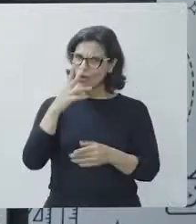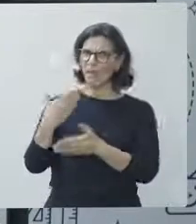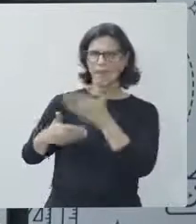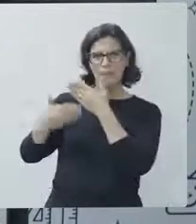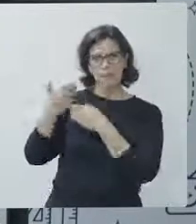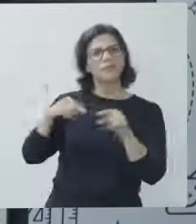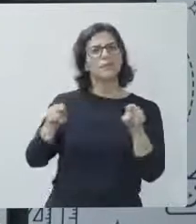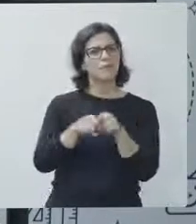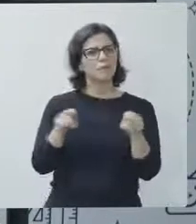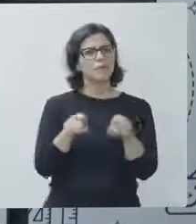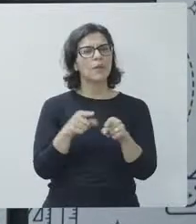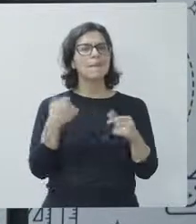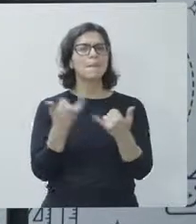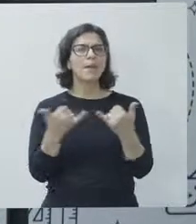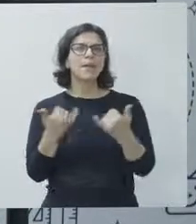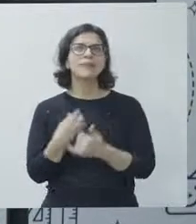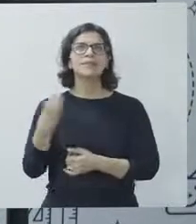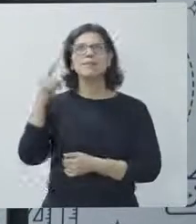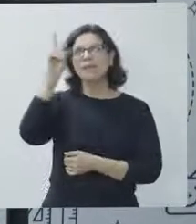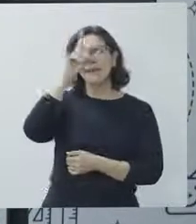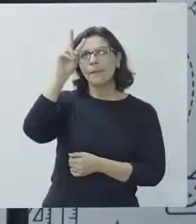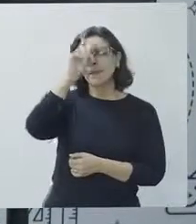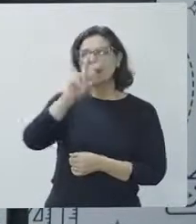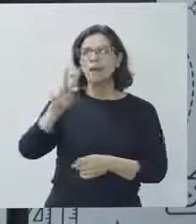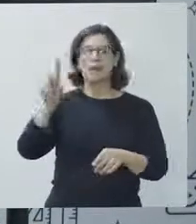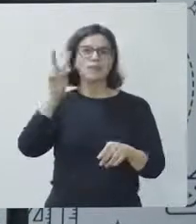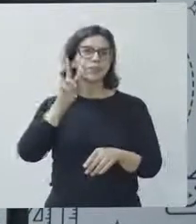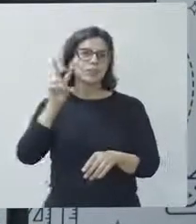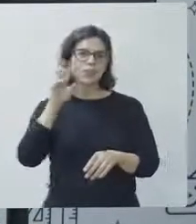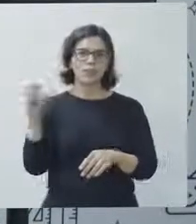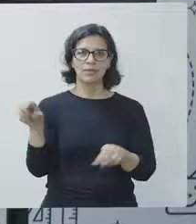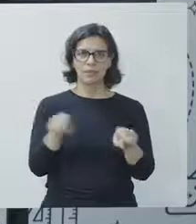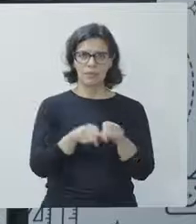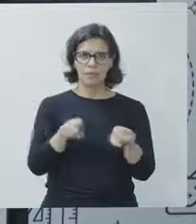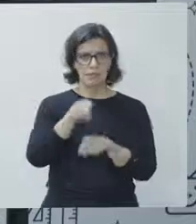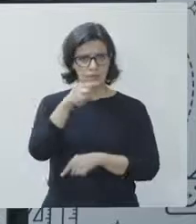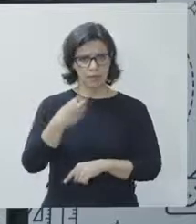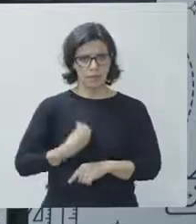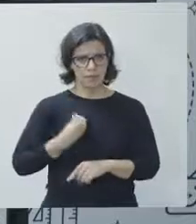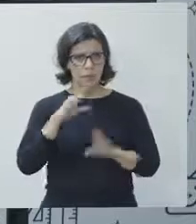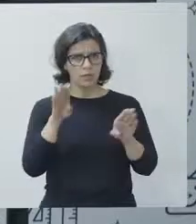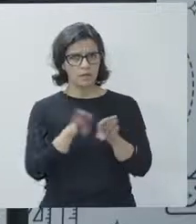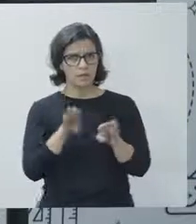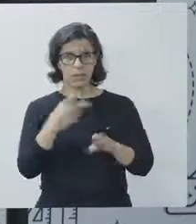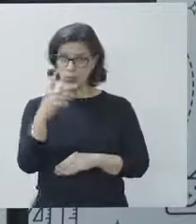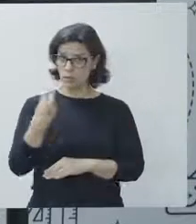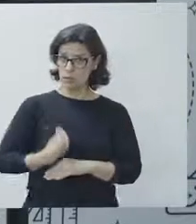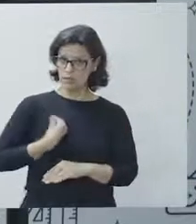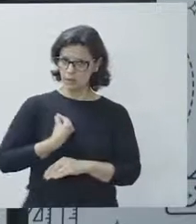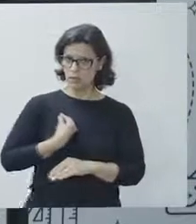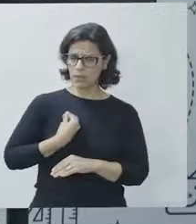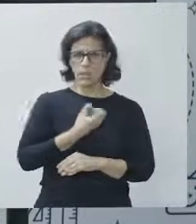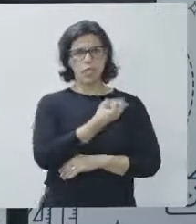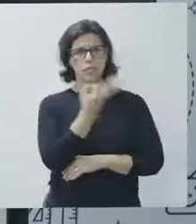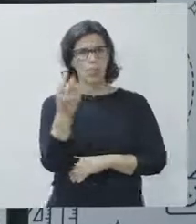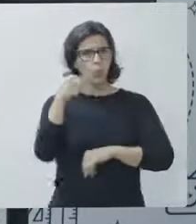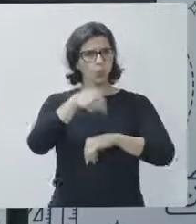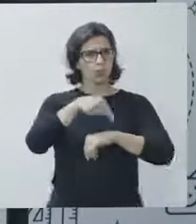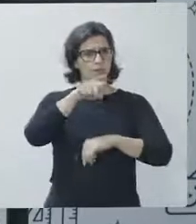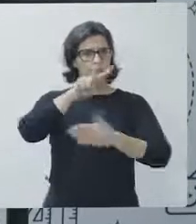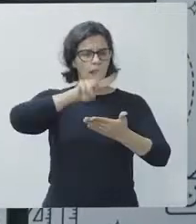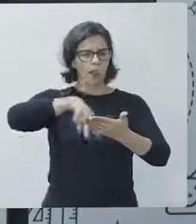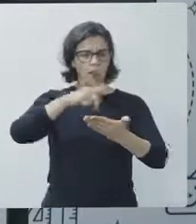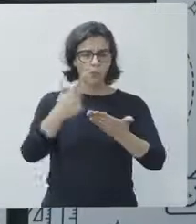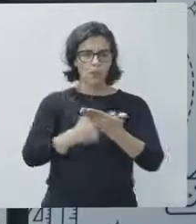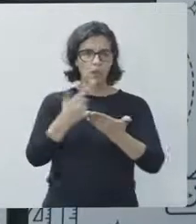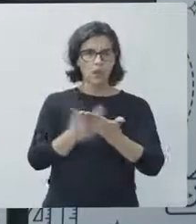né, você ficar revivendo algumas histórias. Será que em algum momento da sua vida, ainda da sua vida, em algum momento da sua vida, você leu um